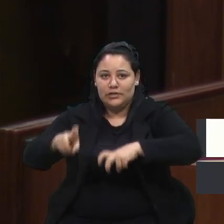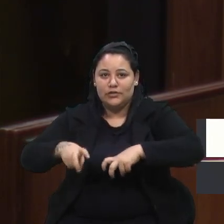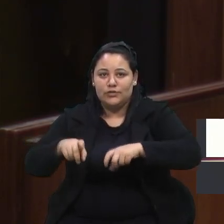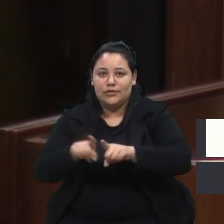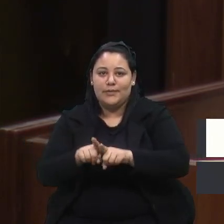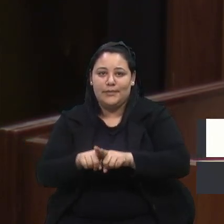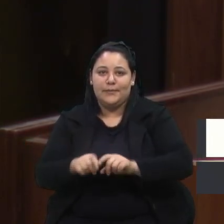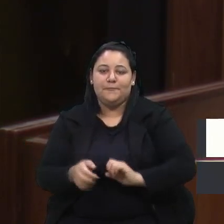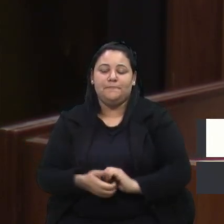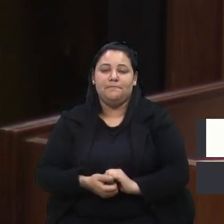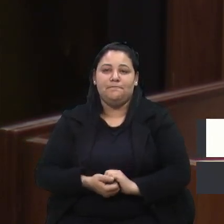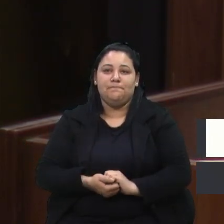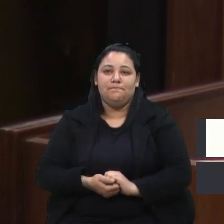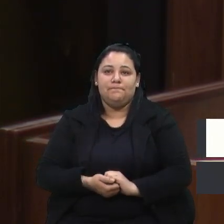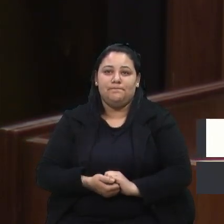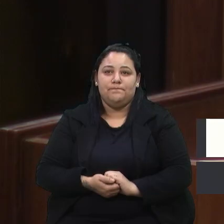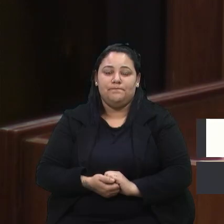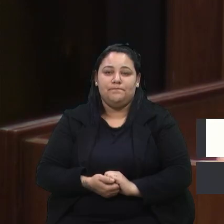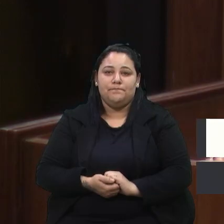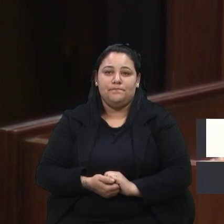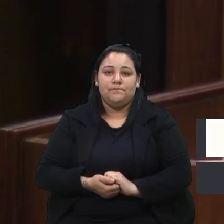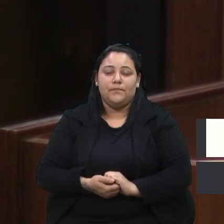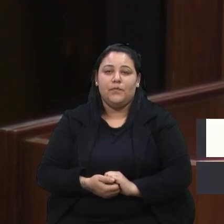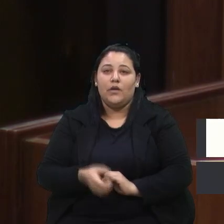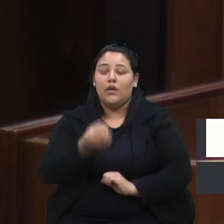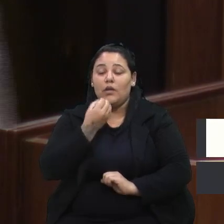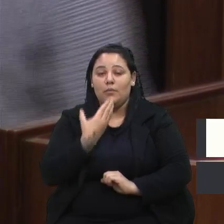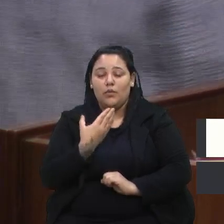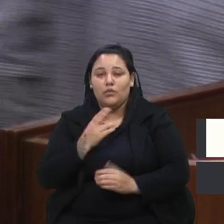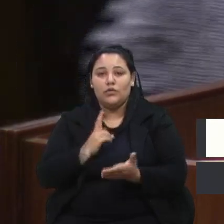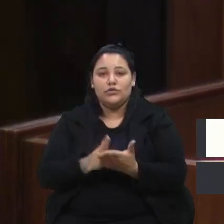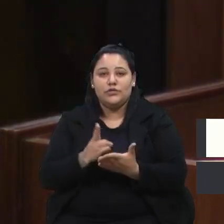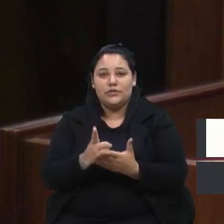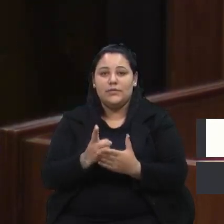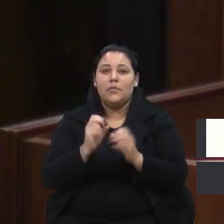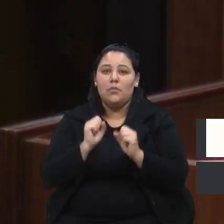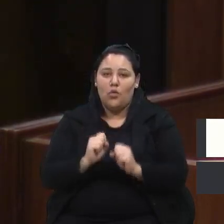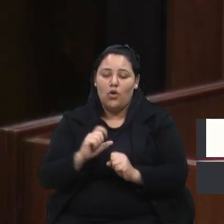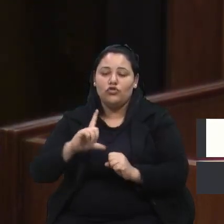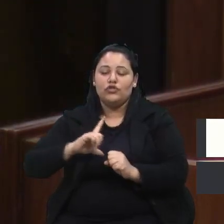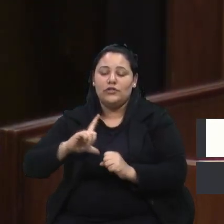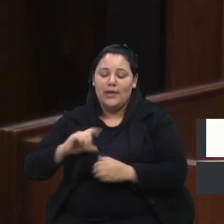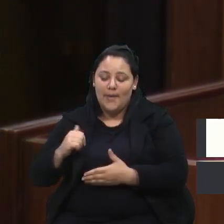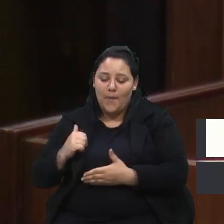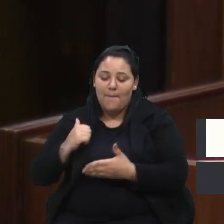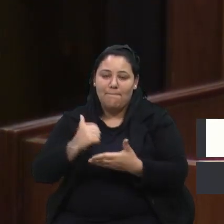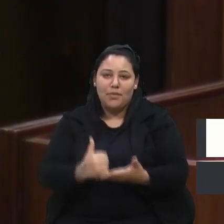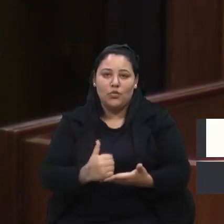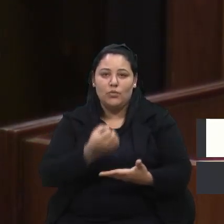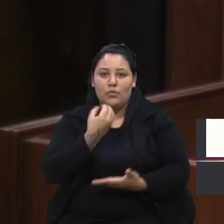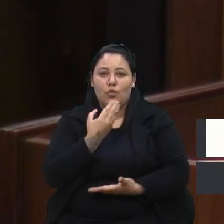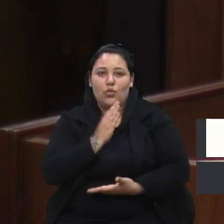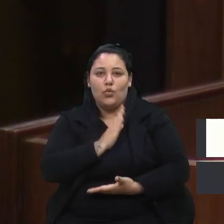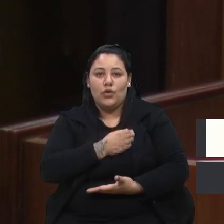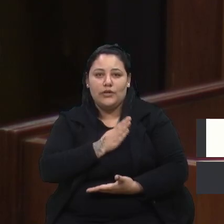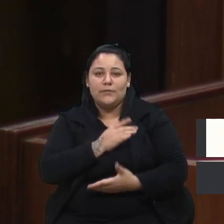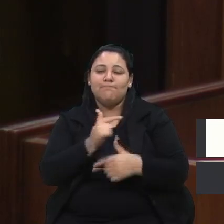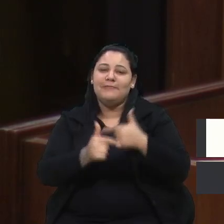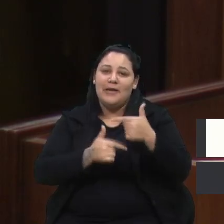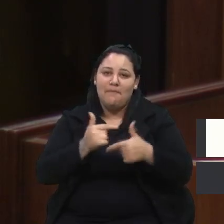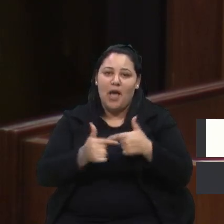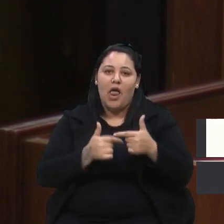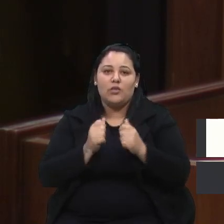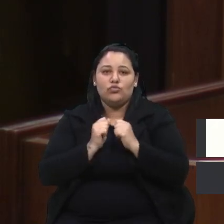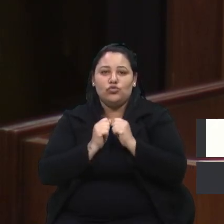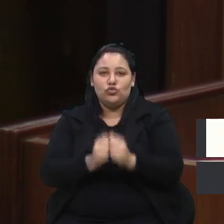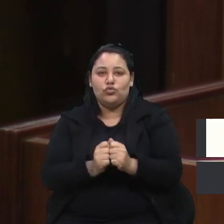subprefeito. Que bom que a gente pode contar com essas pessoas bom de coração, que trabalharam em prol aí de